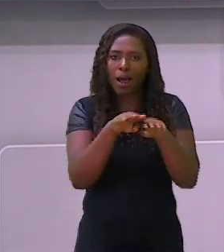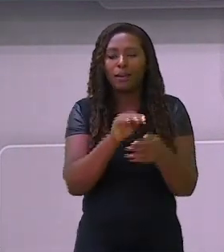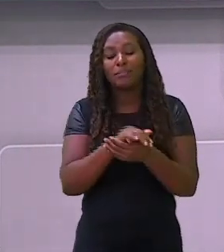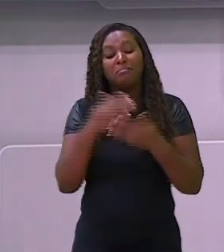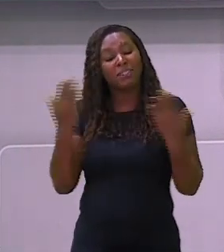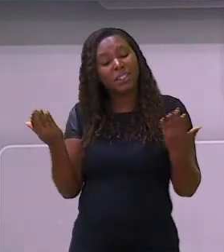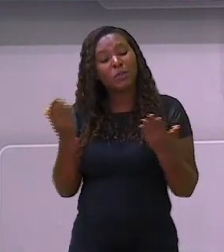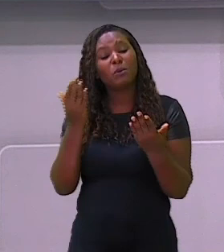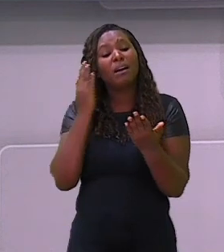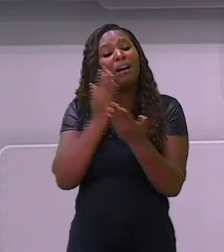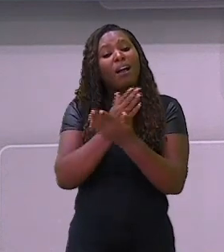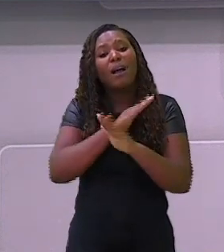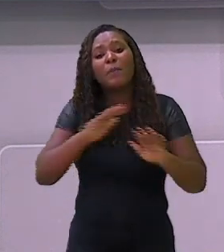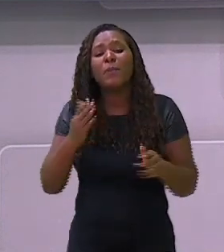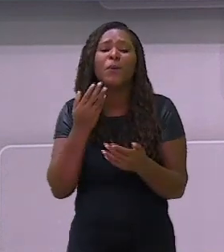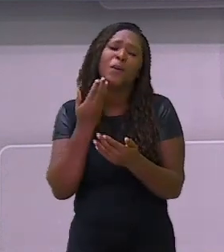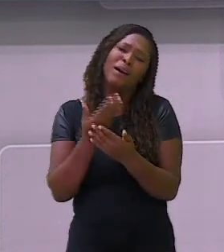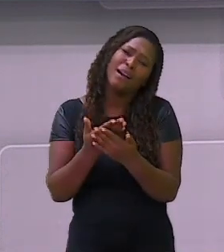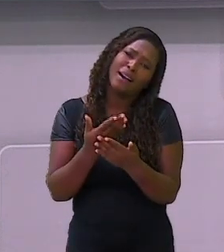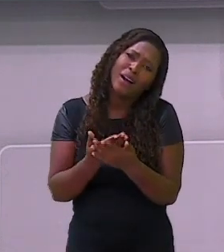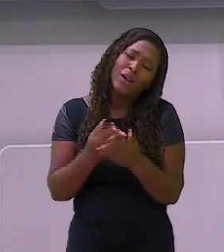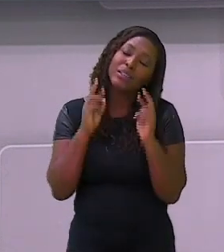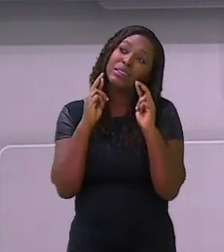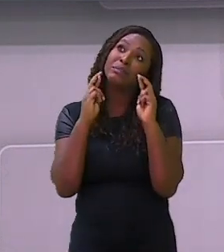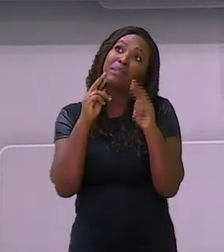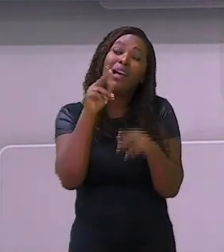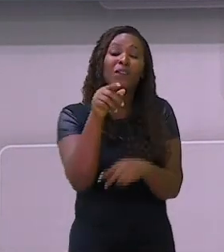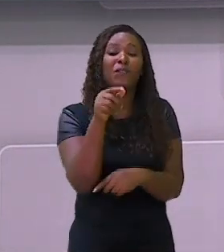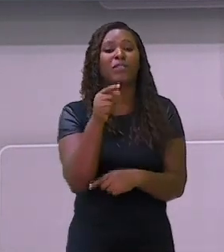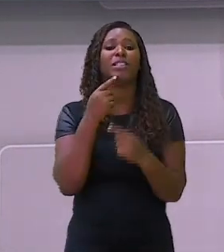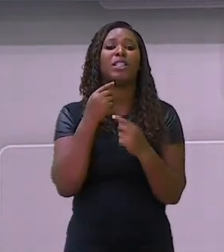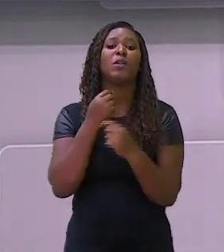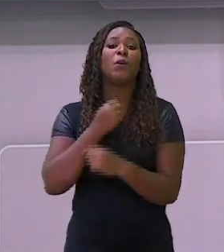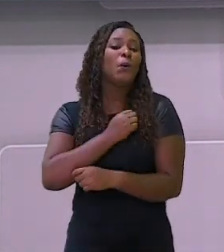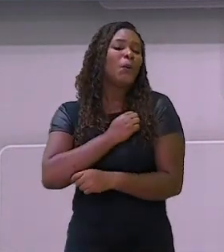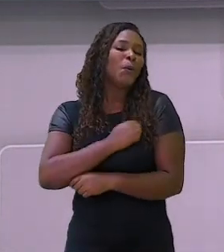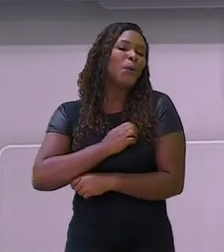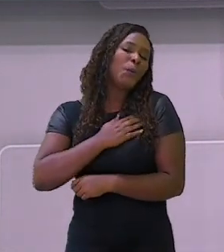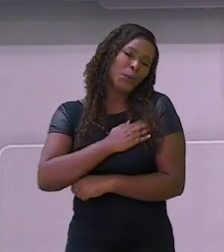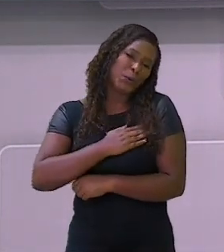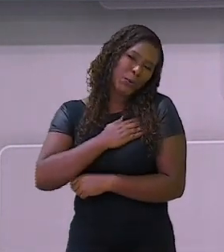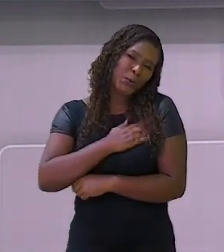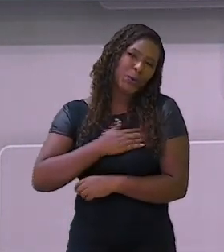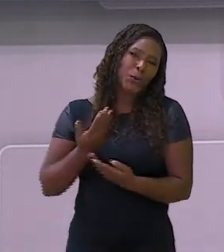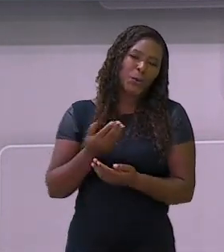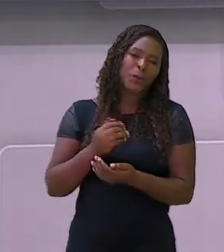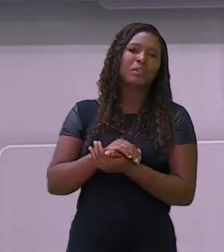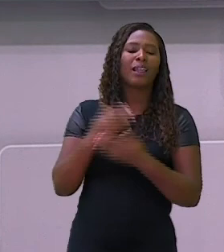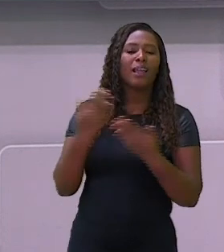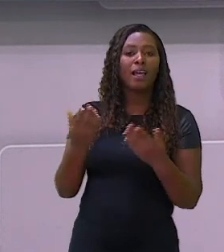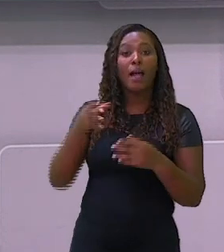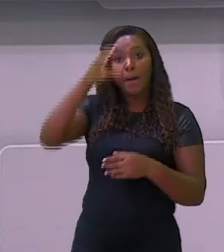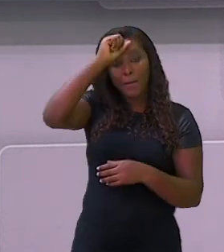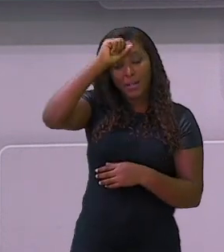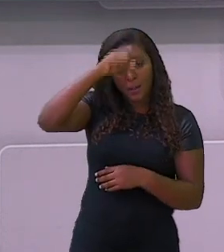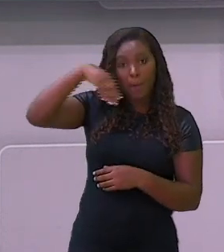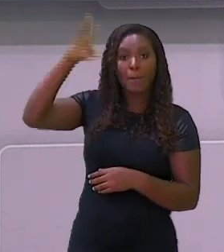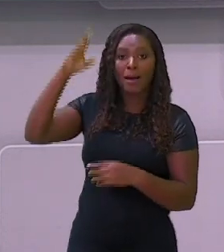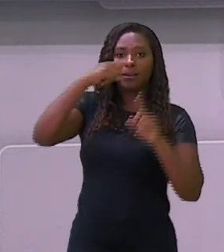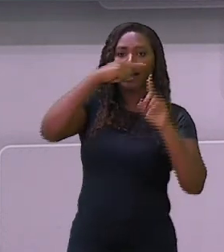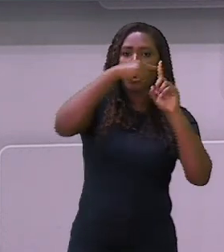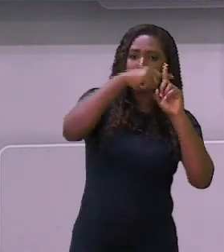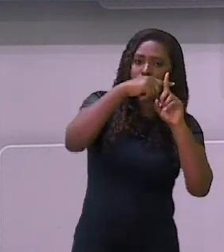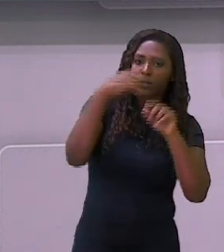espero que vocês tenham gostado tem um aprende fala sobre adição e subtração de números